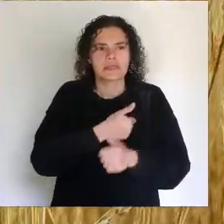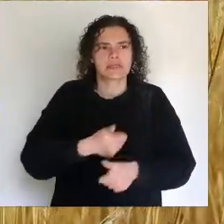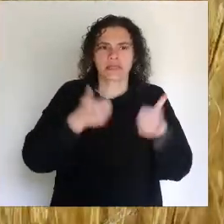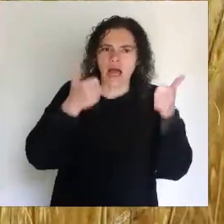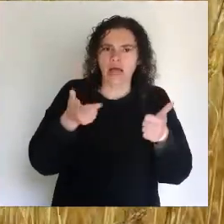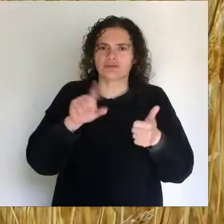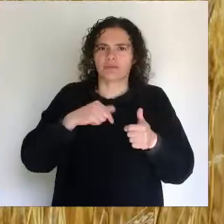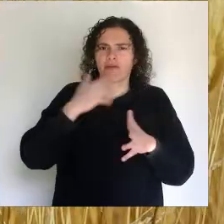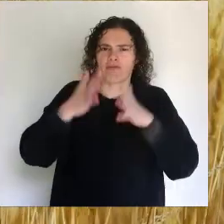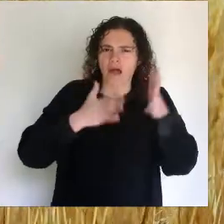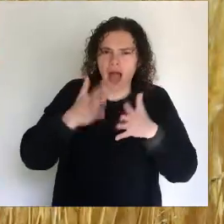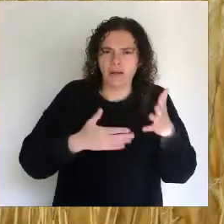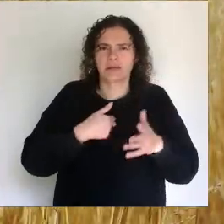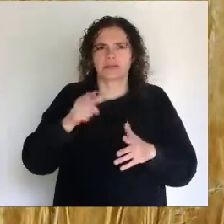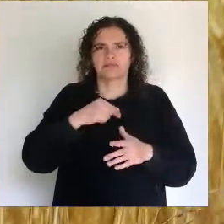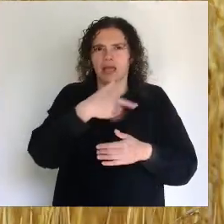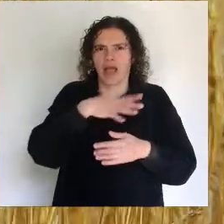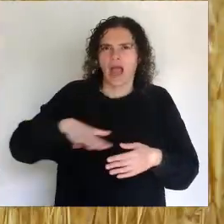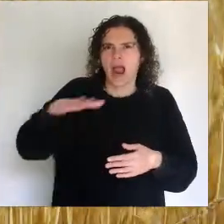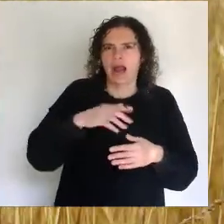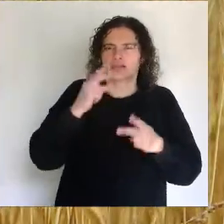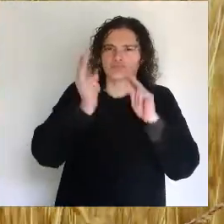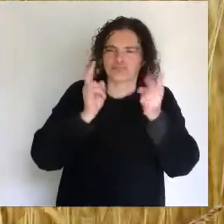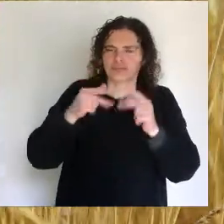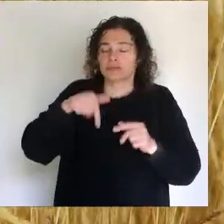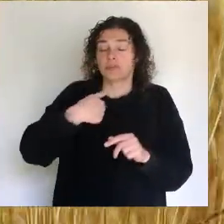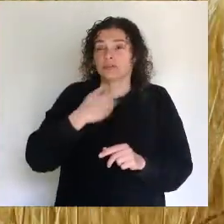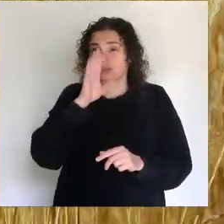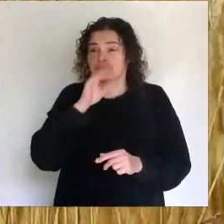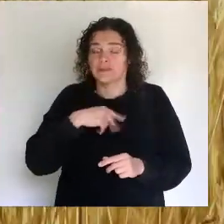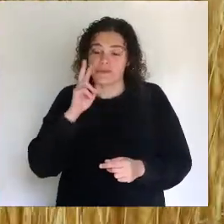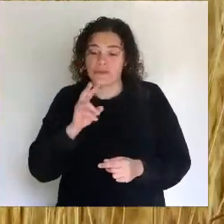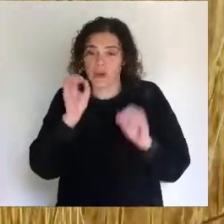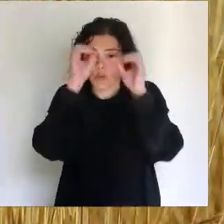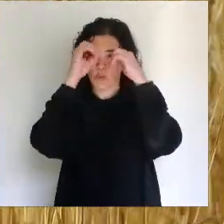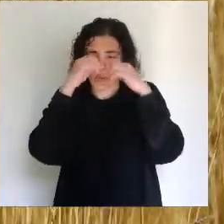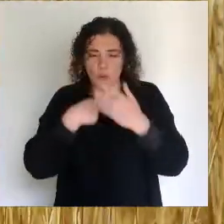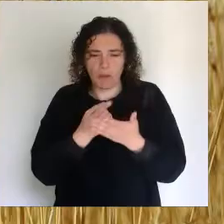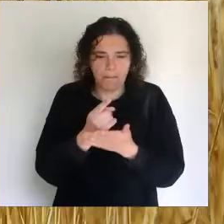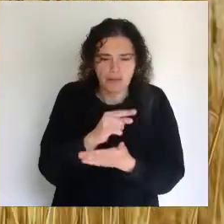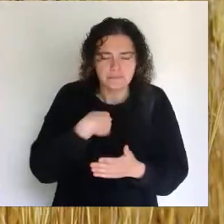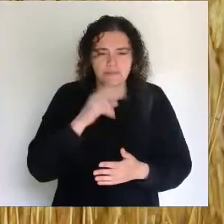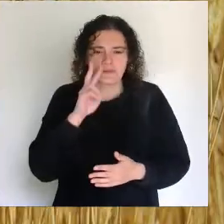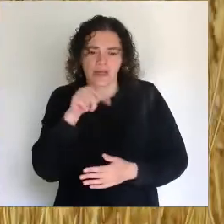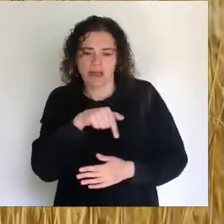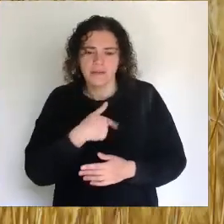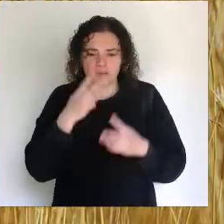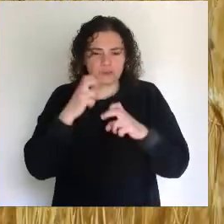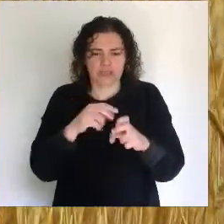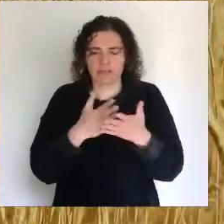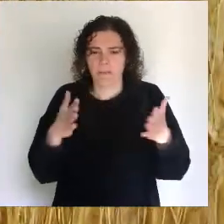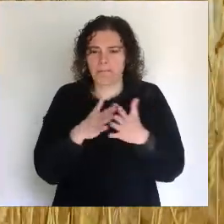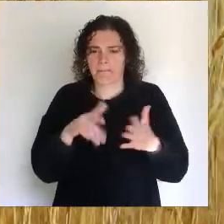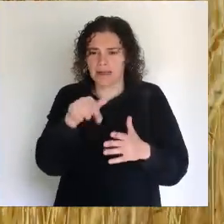cidades e com grandes fábricas e complexos industriais, mas se formos, por exemplo, ao Google Earth ou se fizermos alguma pesquisa, vemos que grande parte